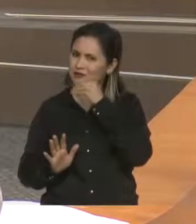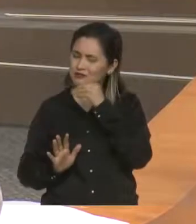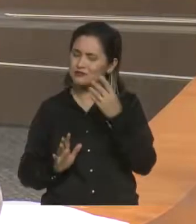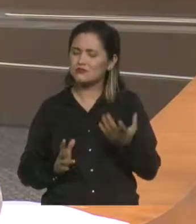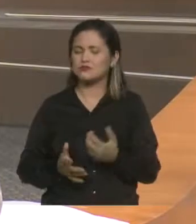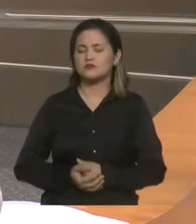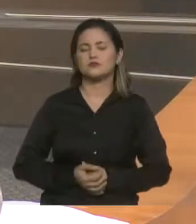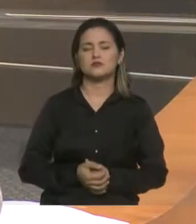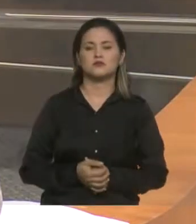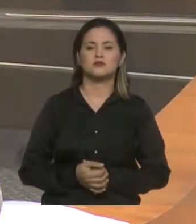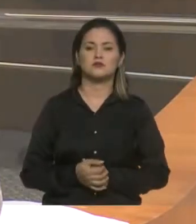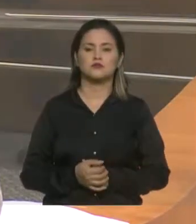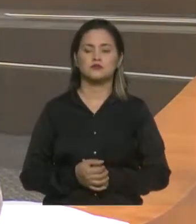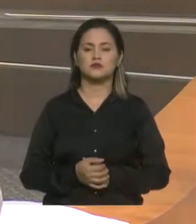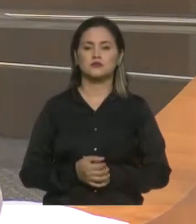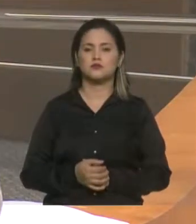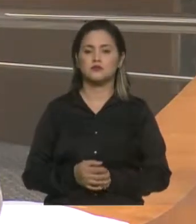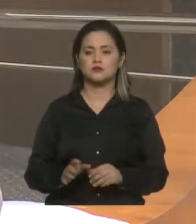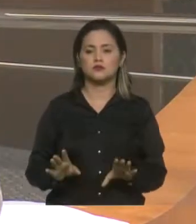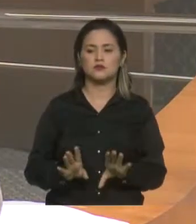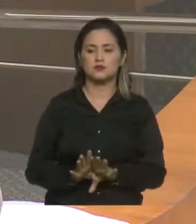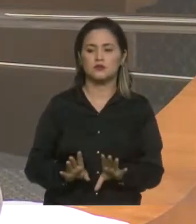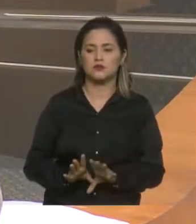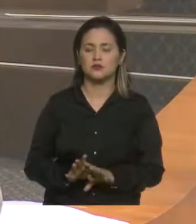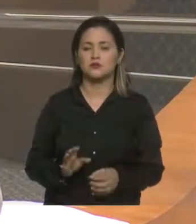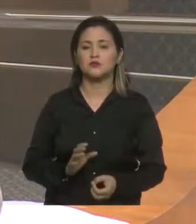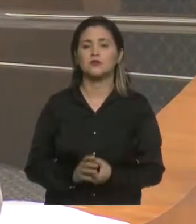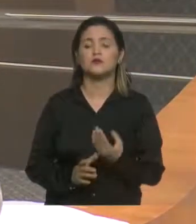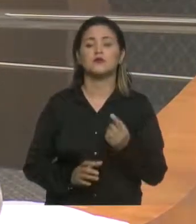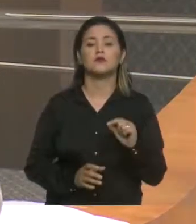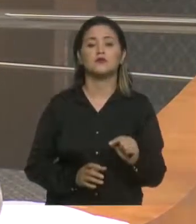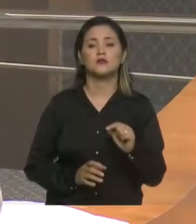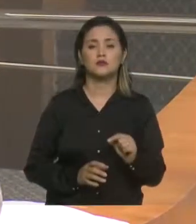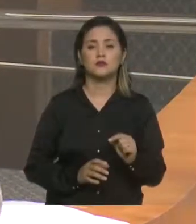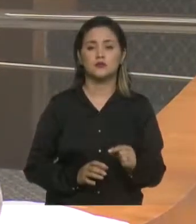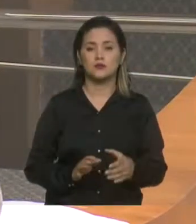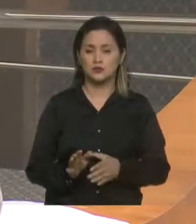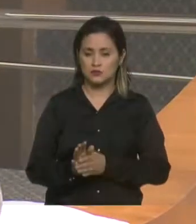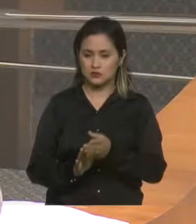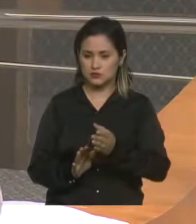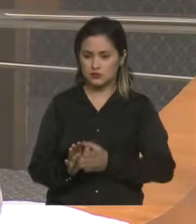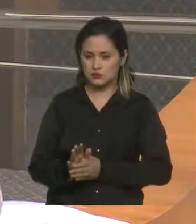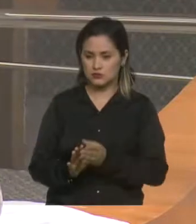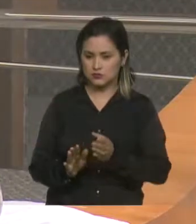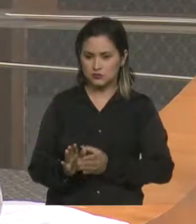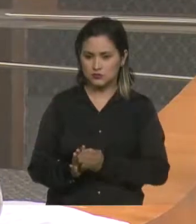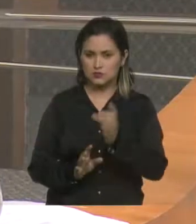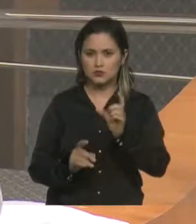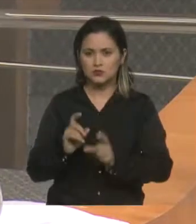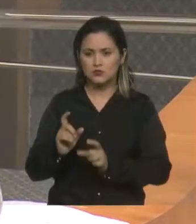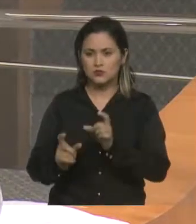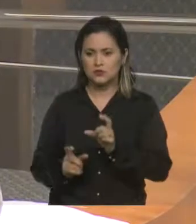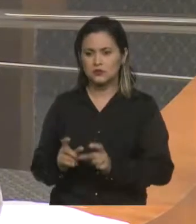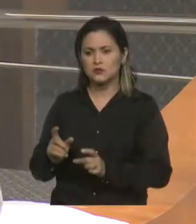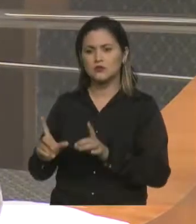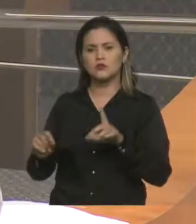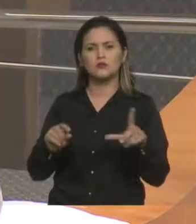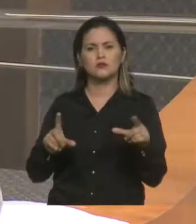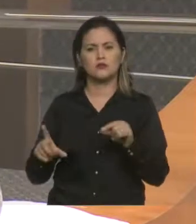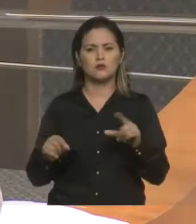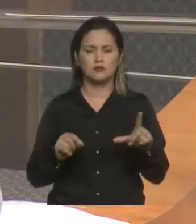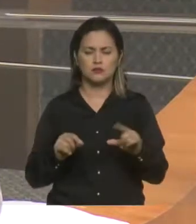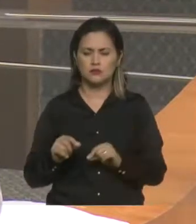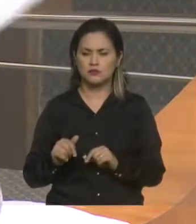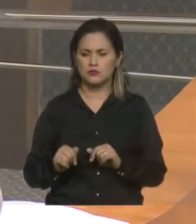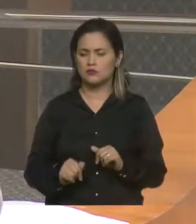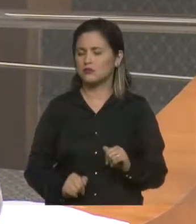também, cria, que o Conselho tem caráter deliberativo. O Conselho não pode ter caráter deliberativo sem